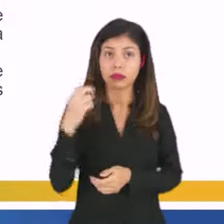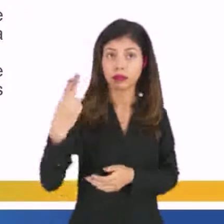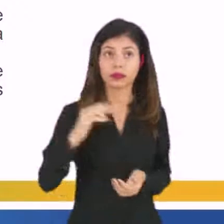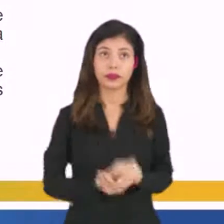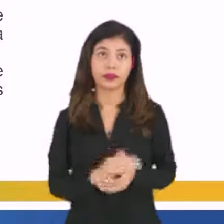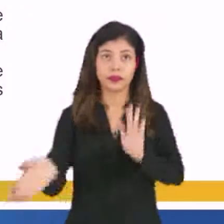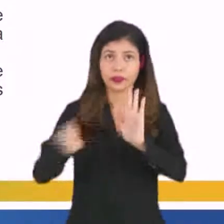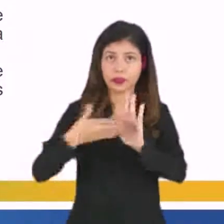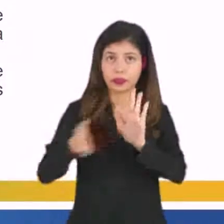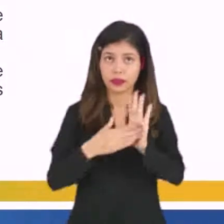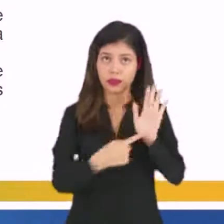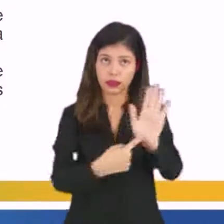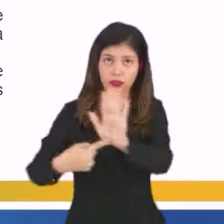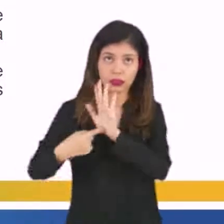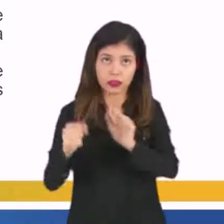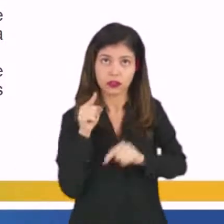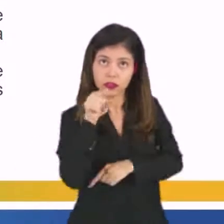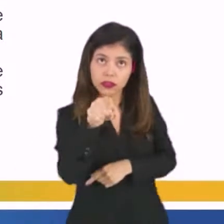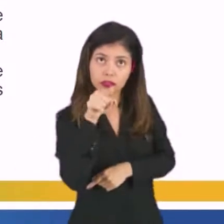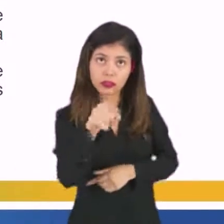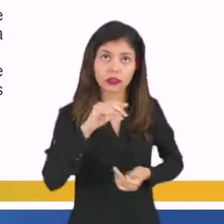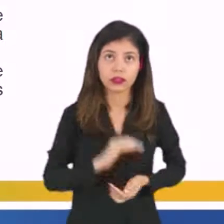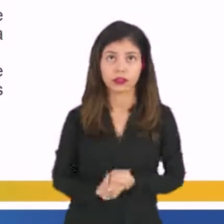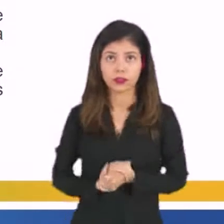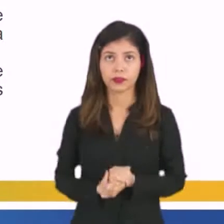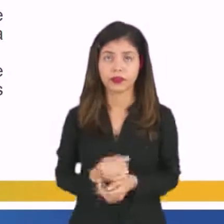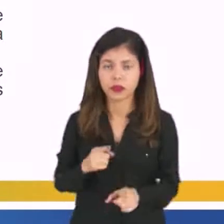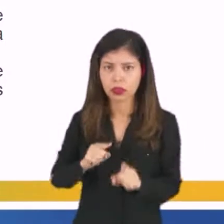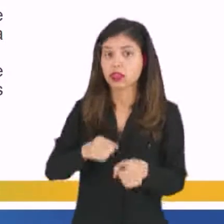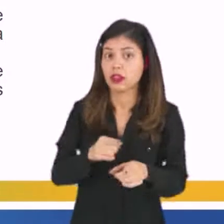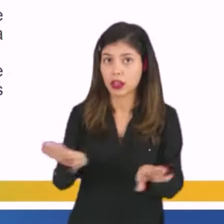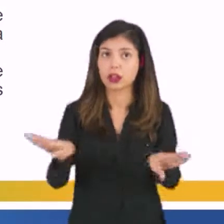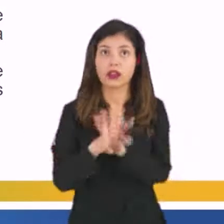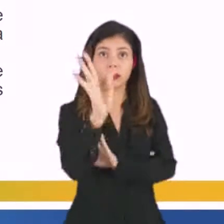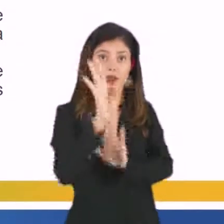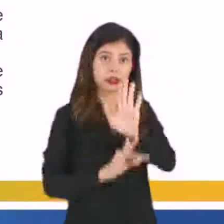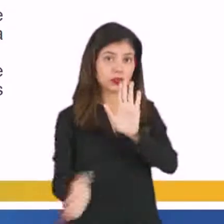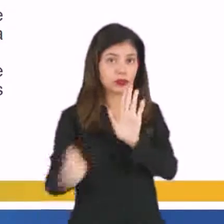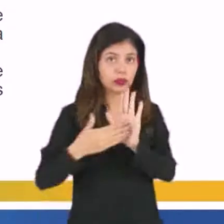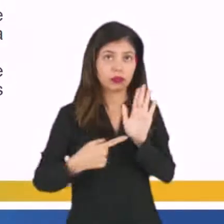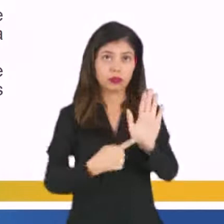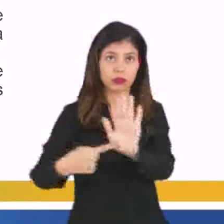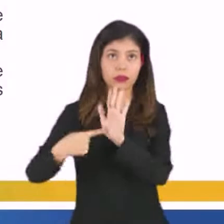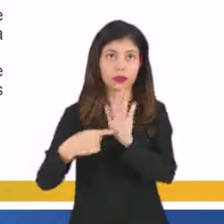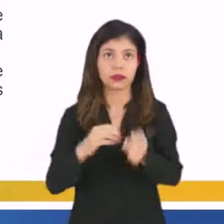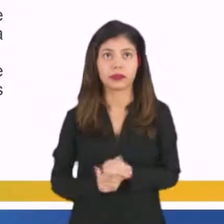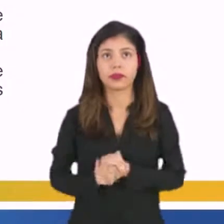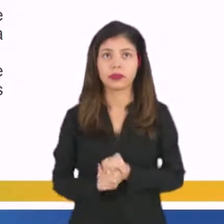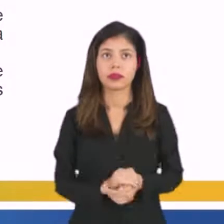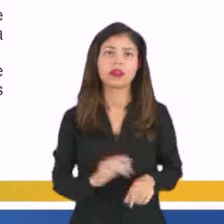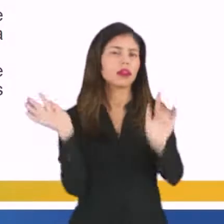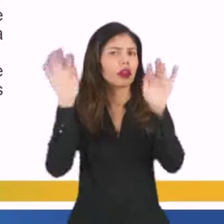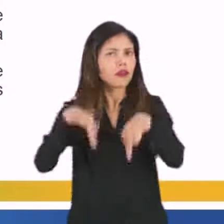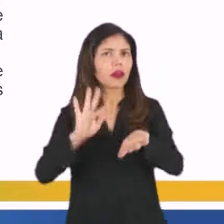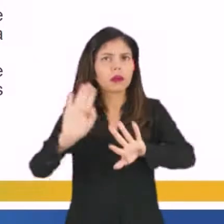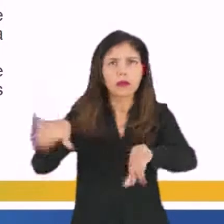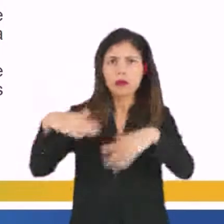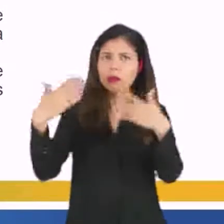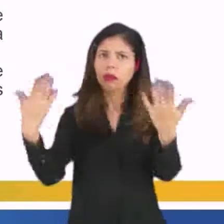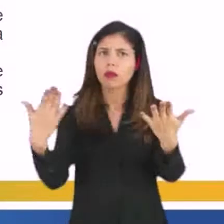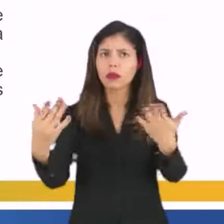ou seja, a posição que você está defendendo no texto proposto. Mas